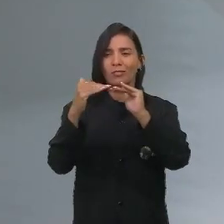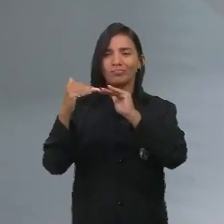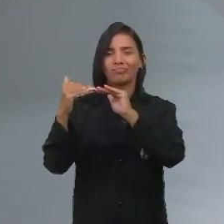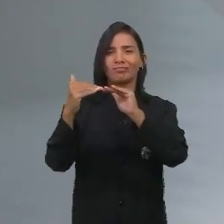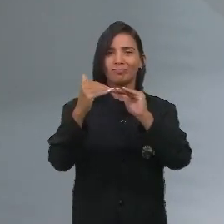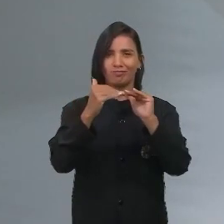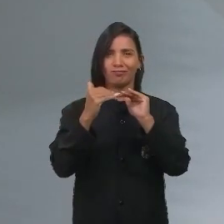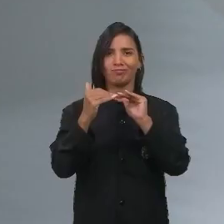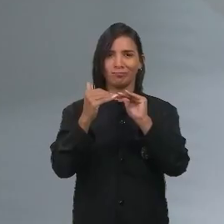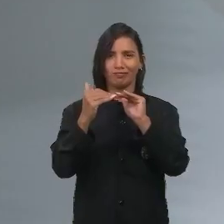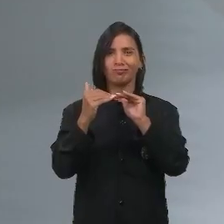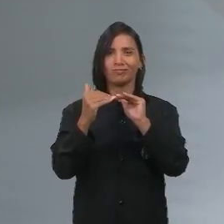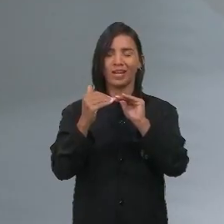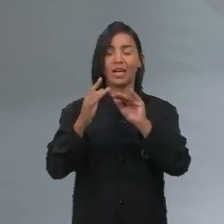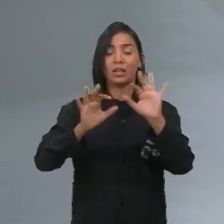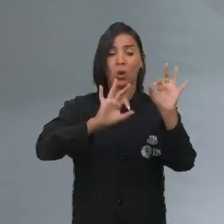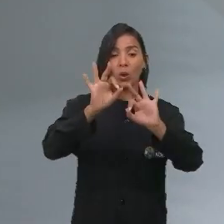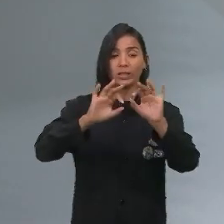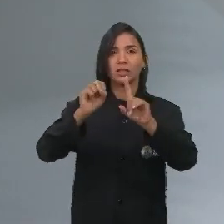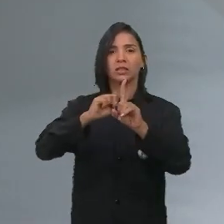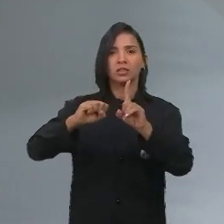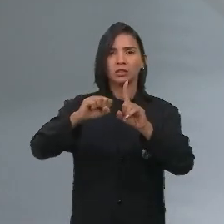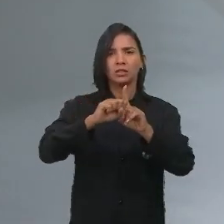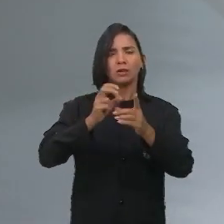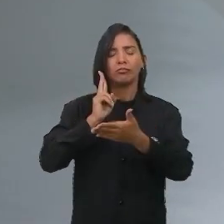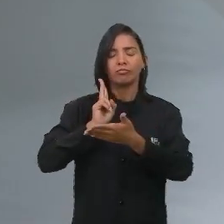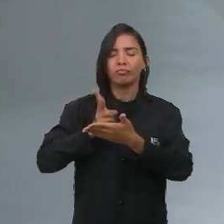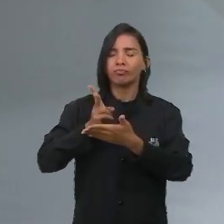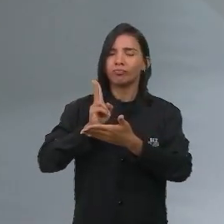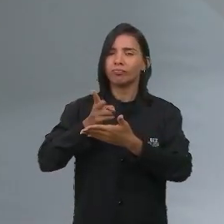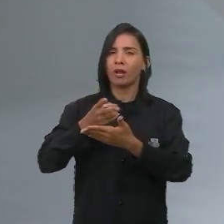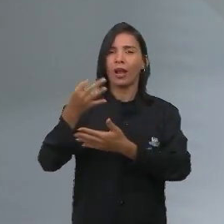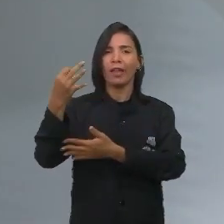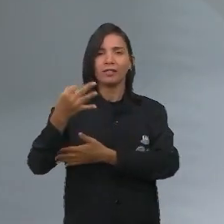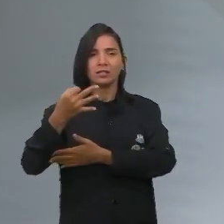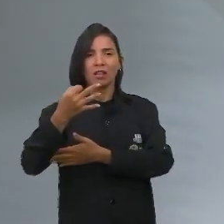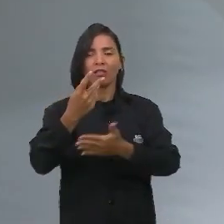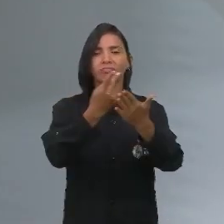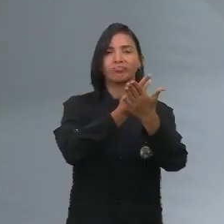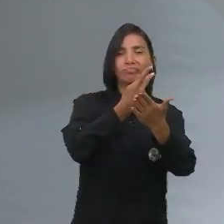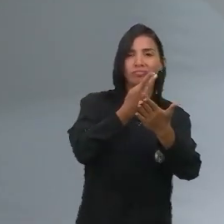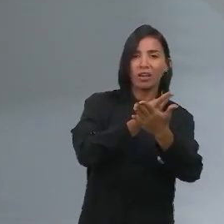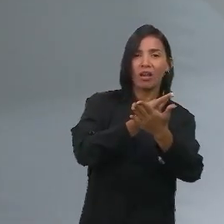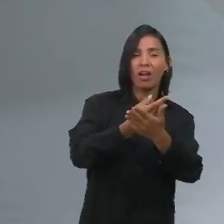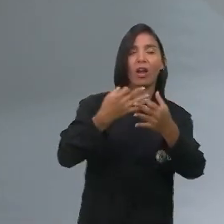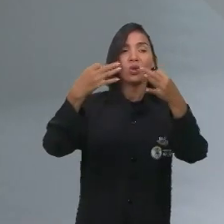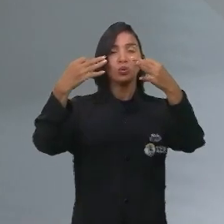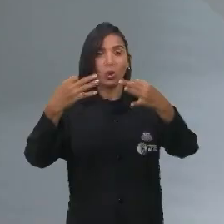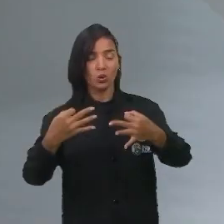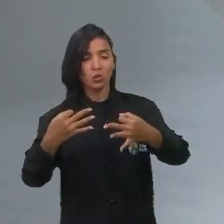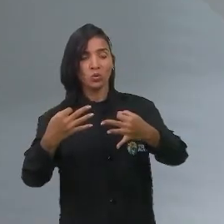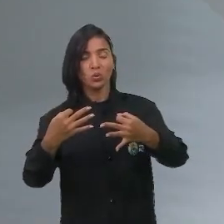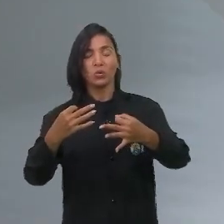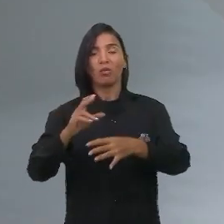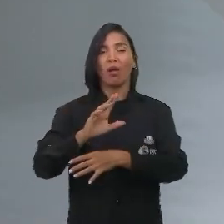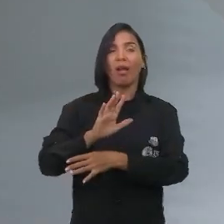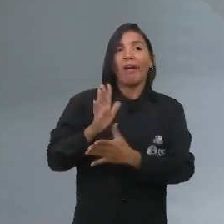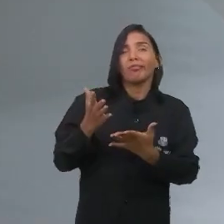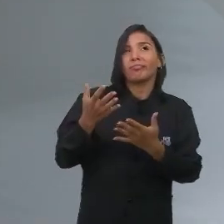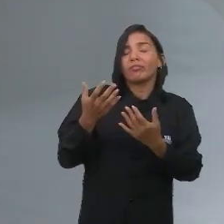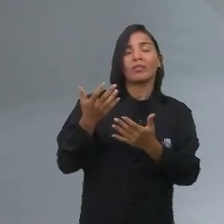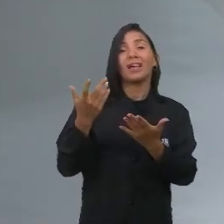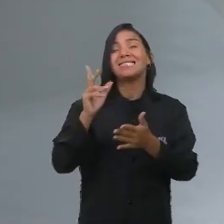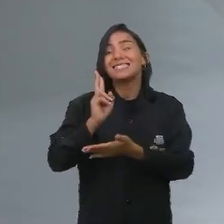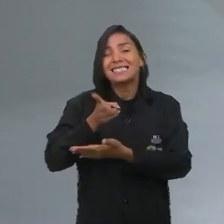organização social, ela sempre pondera o que é certo, o que é errado, o que é justo, o que é injusto. Os